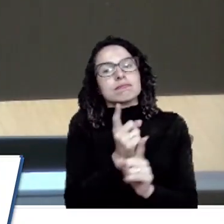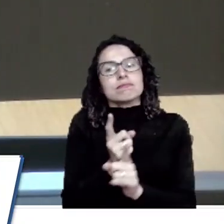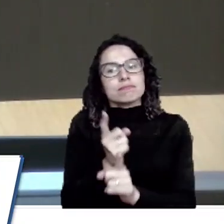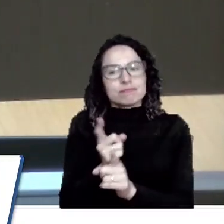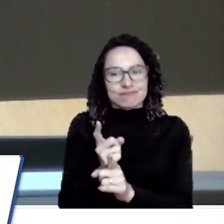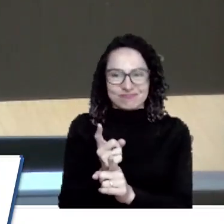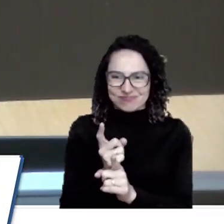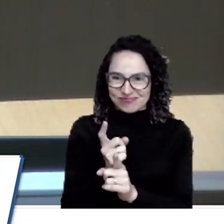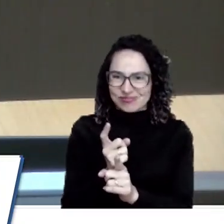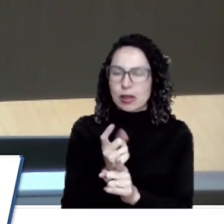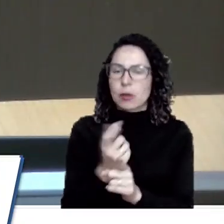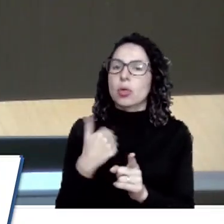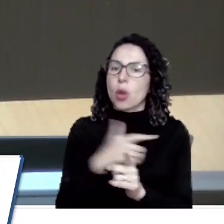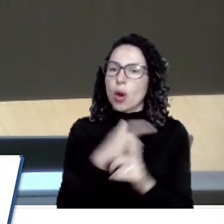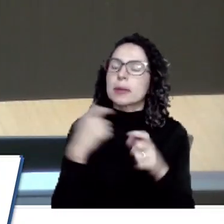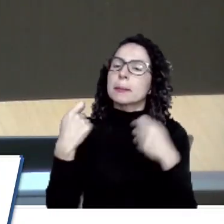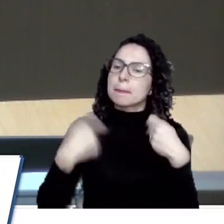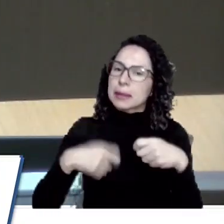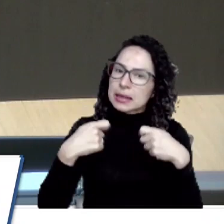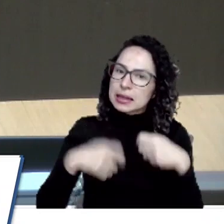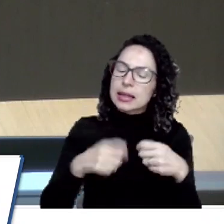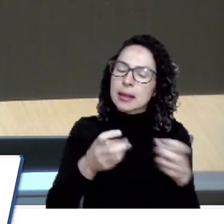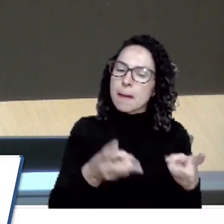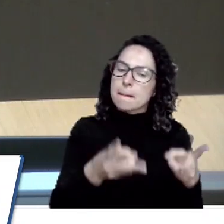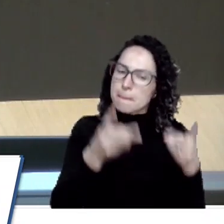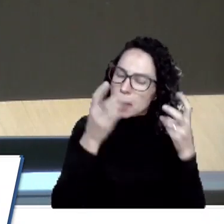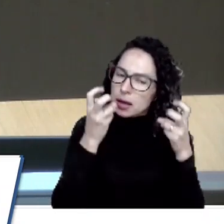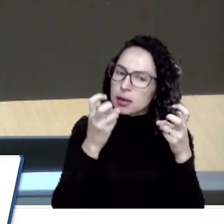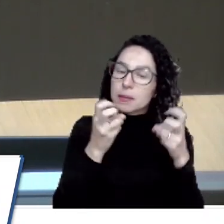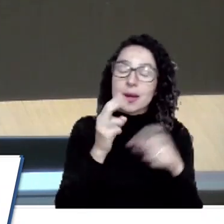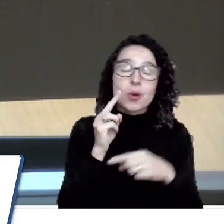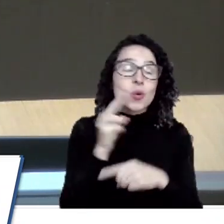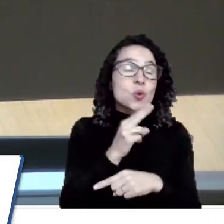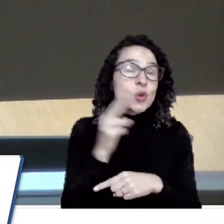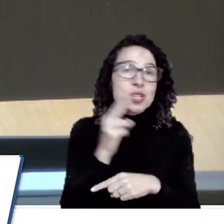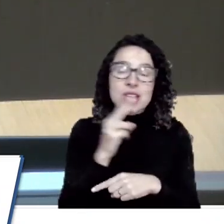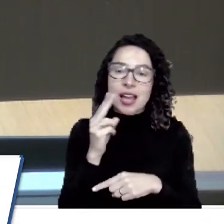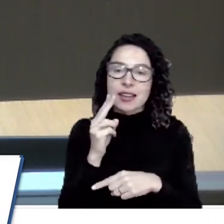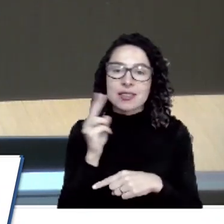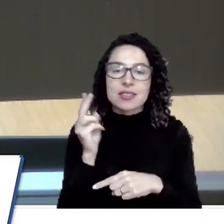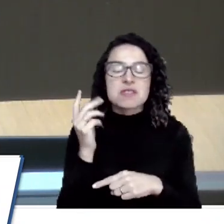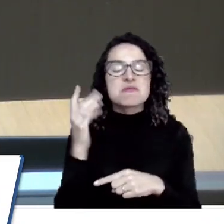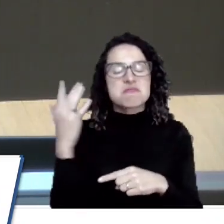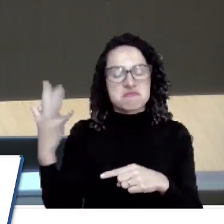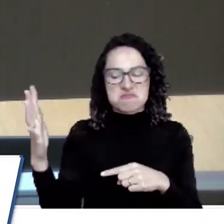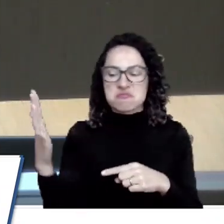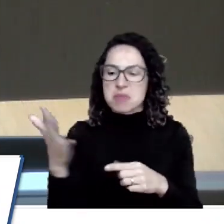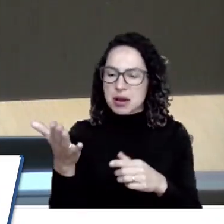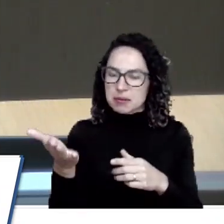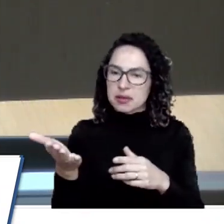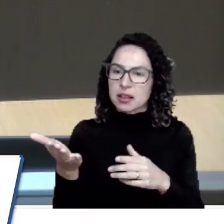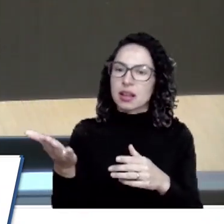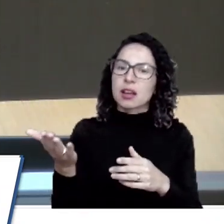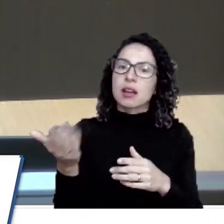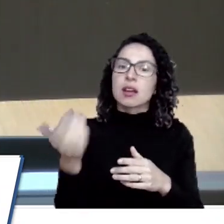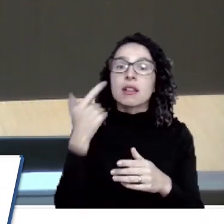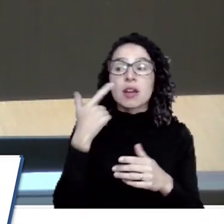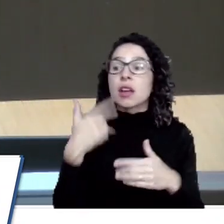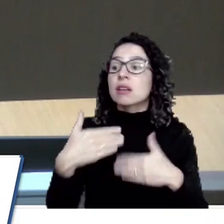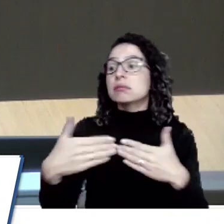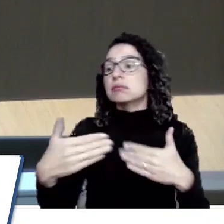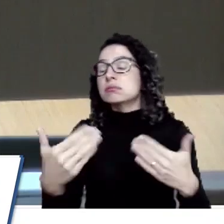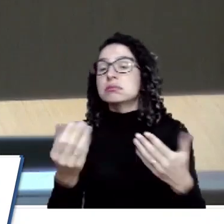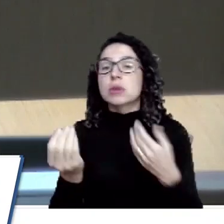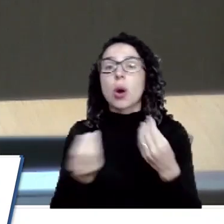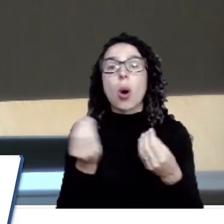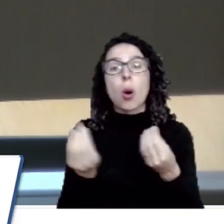realmente precisamos anotar isso de forma urgente. Parabenizo Vossa Senhoria, e vamos ver de que forma que